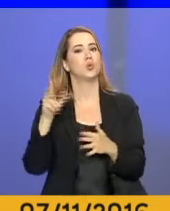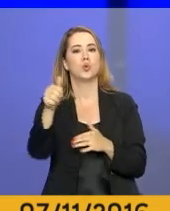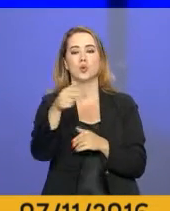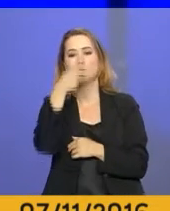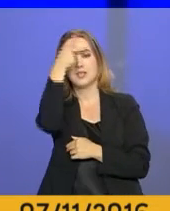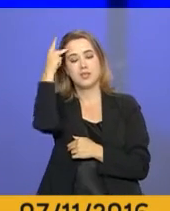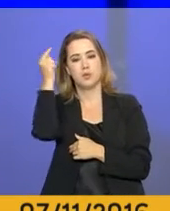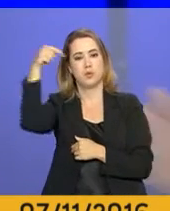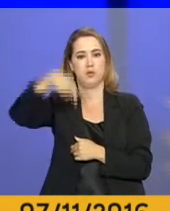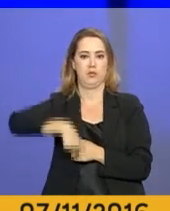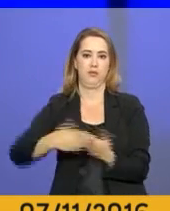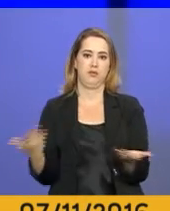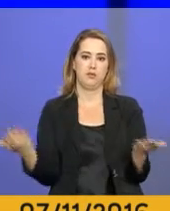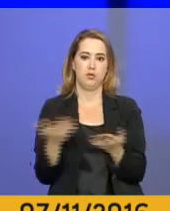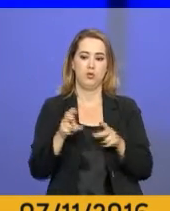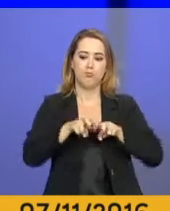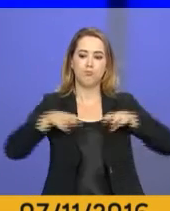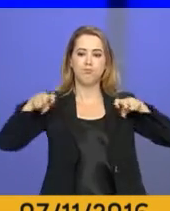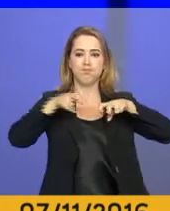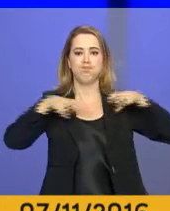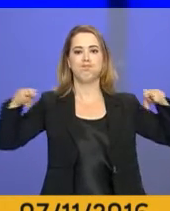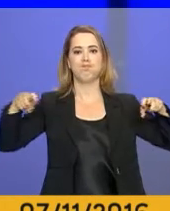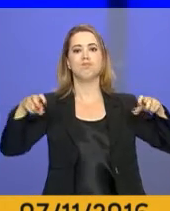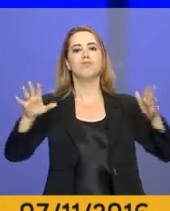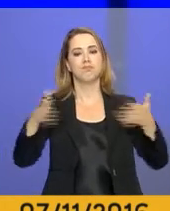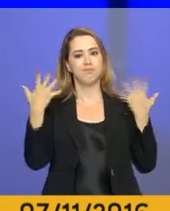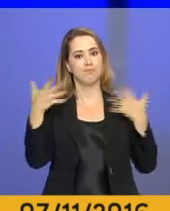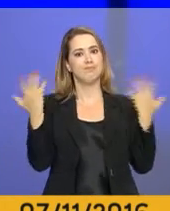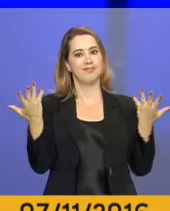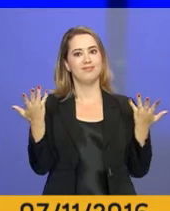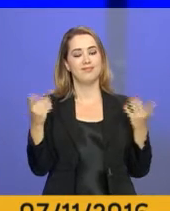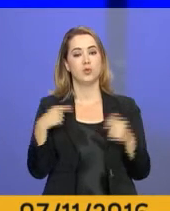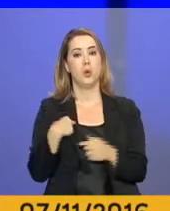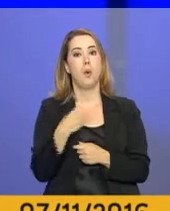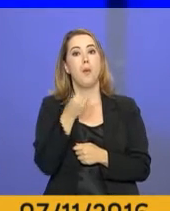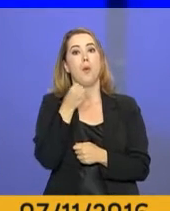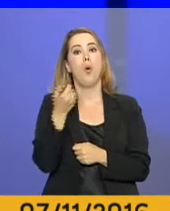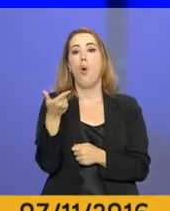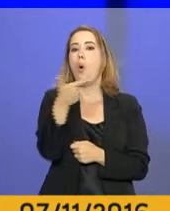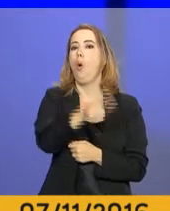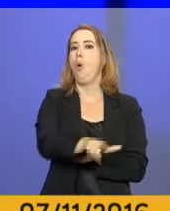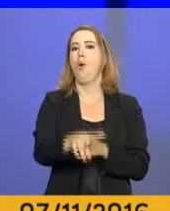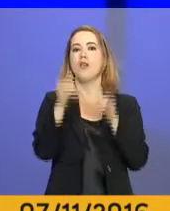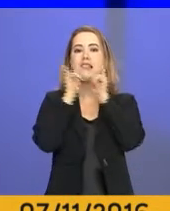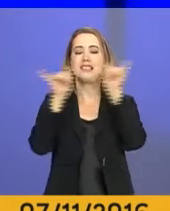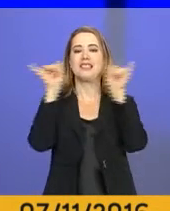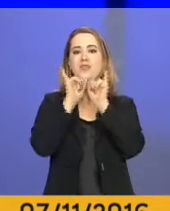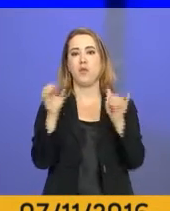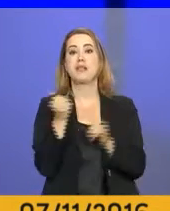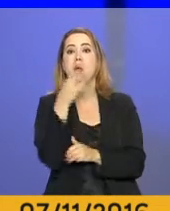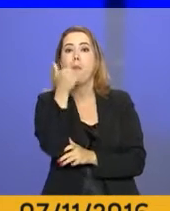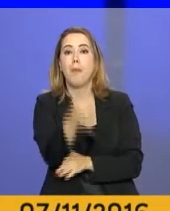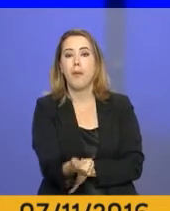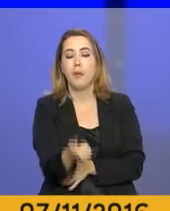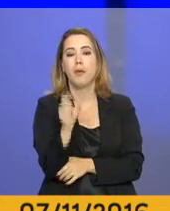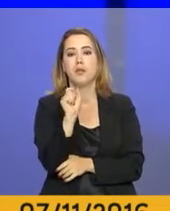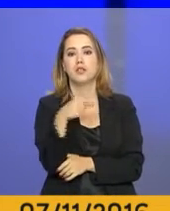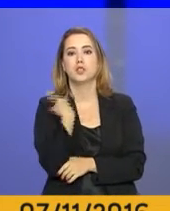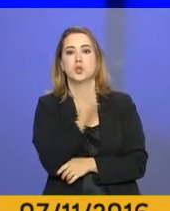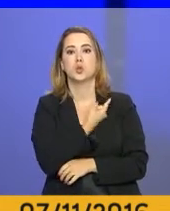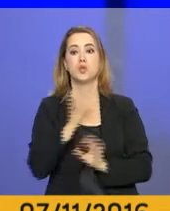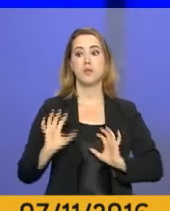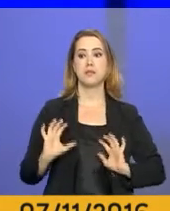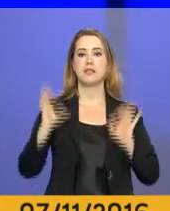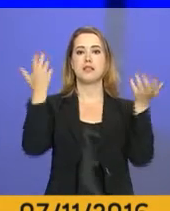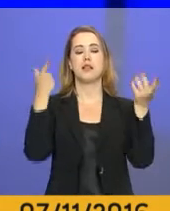deste auditório e para dar mais uma boa notícia espera klaus também é porque nós vamos celebrar também